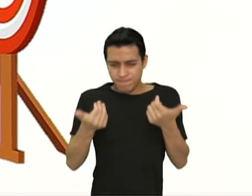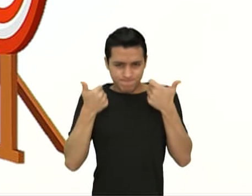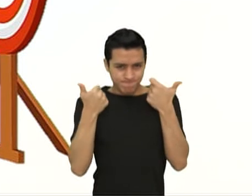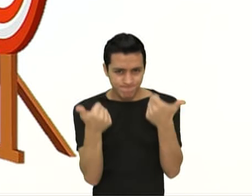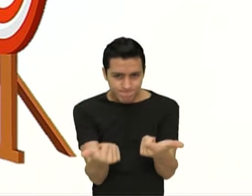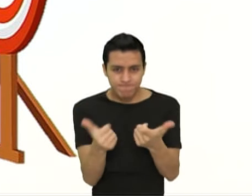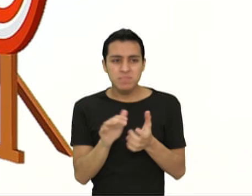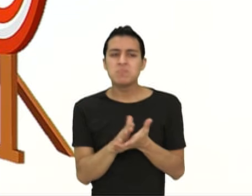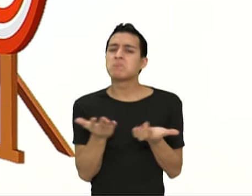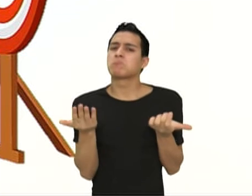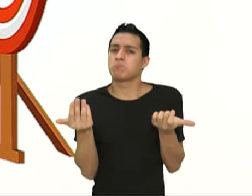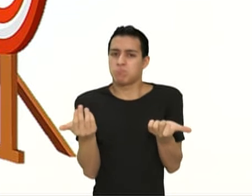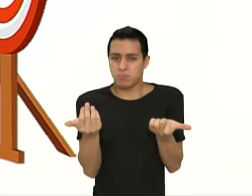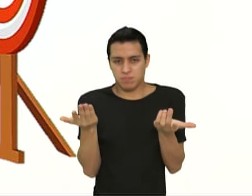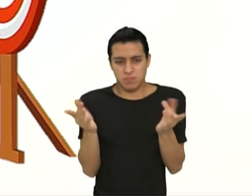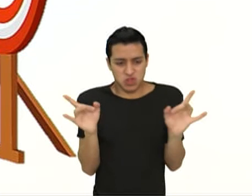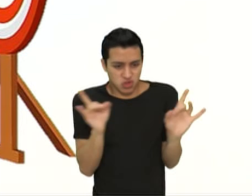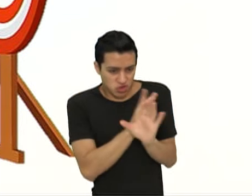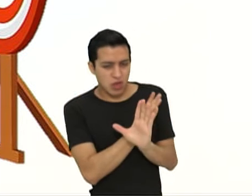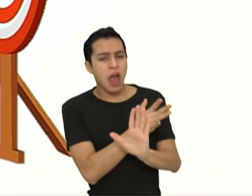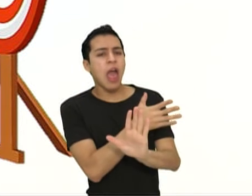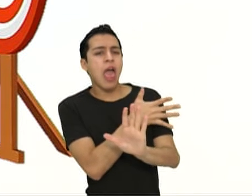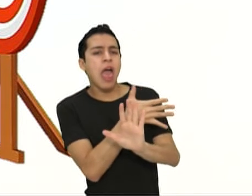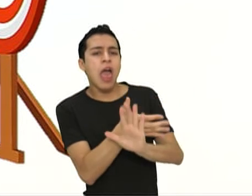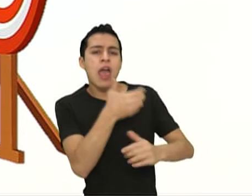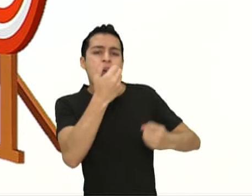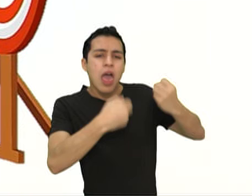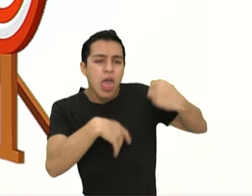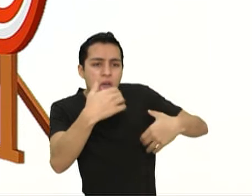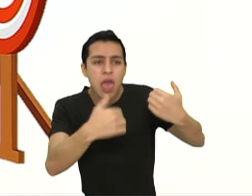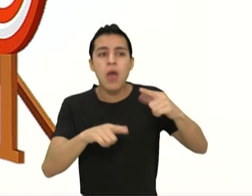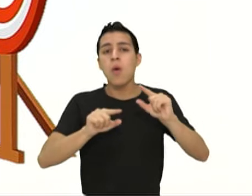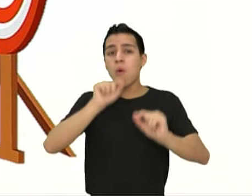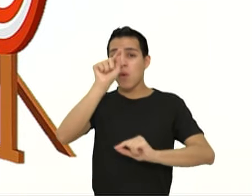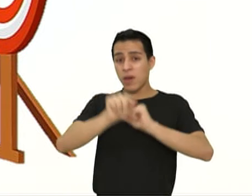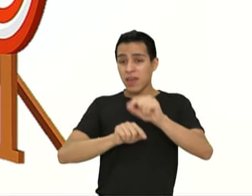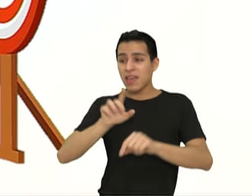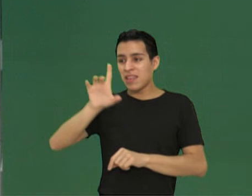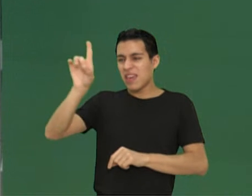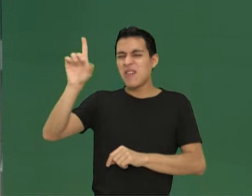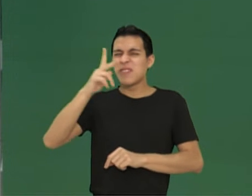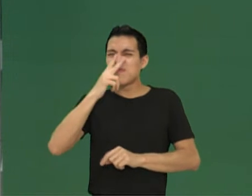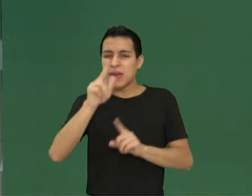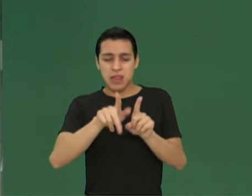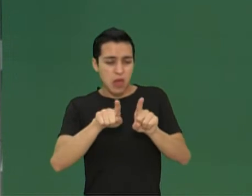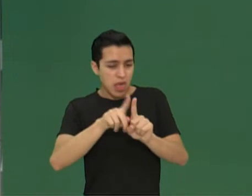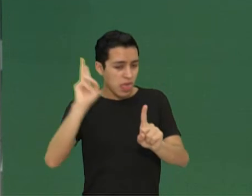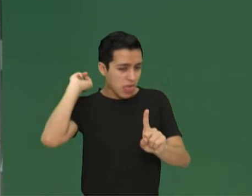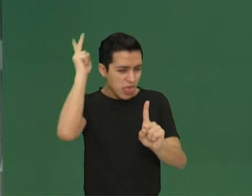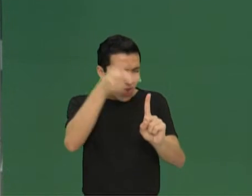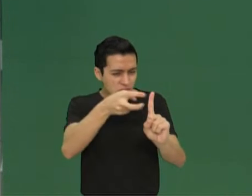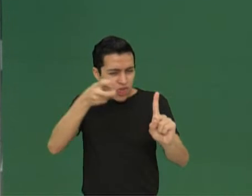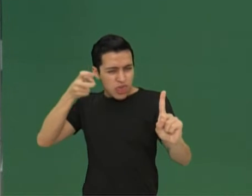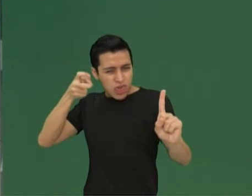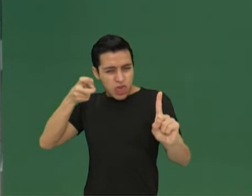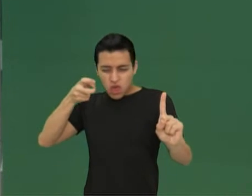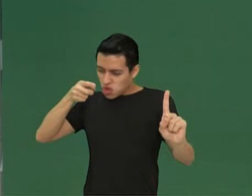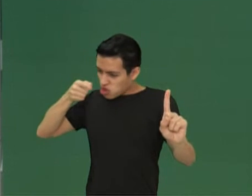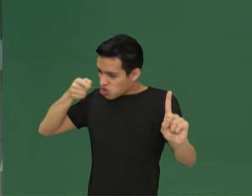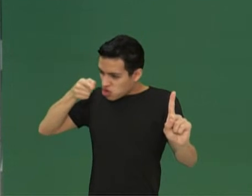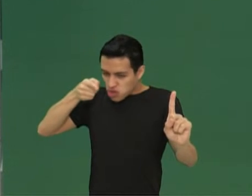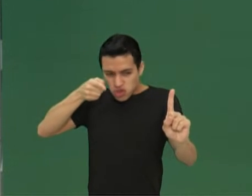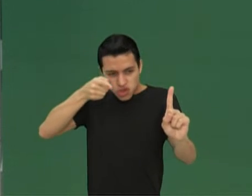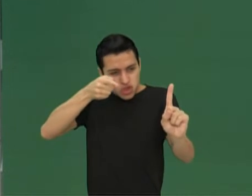perfeito? Então na sequência nós vimos então que Deus, tal qual um arqueiro, né, determina